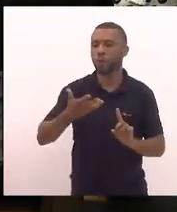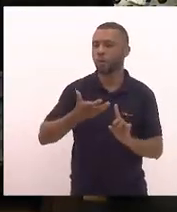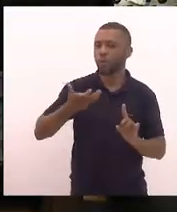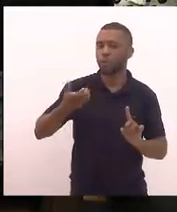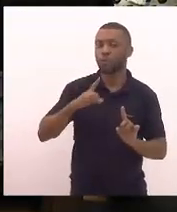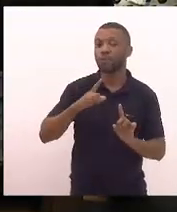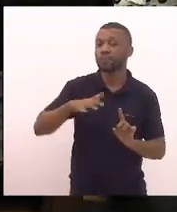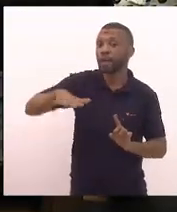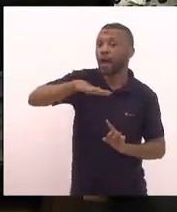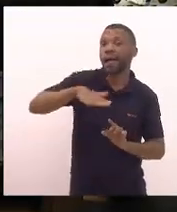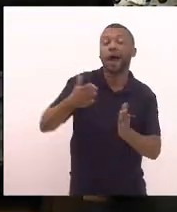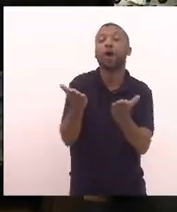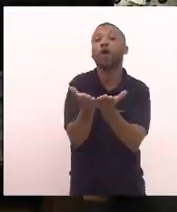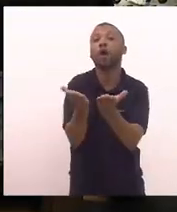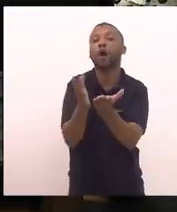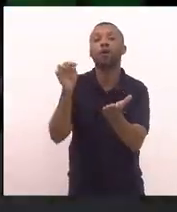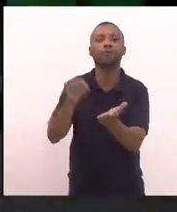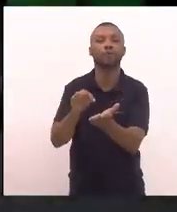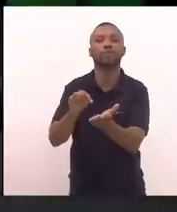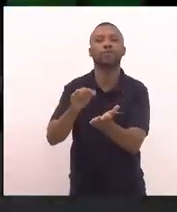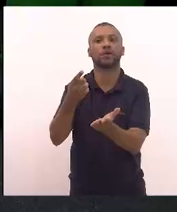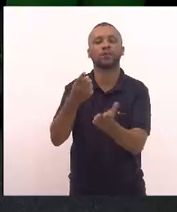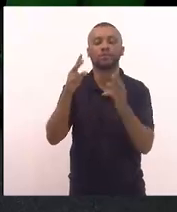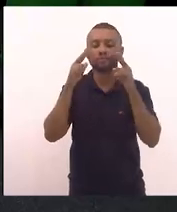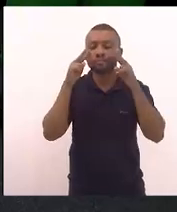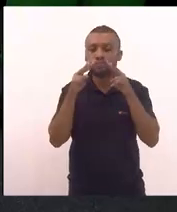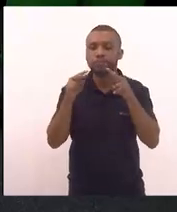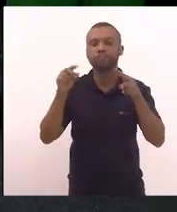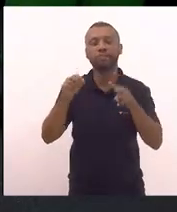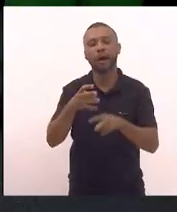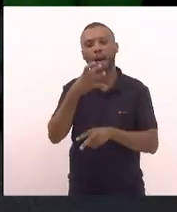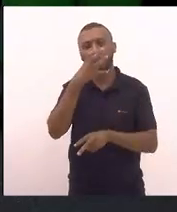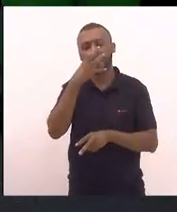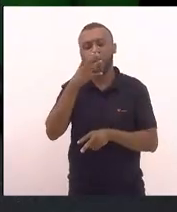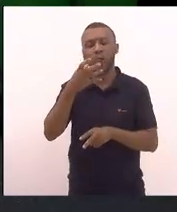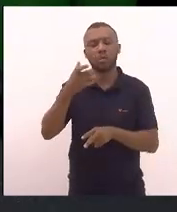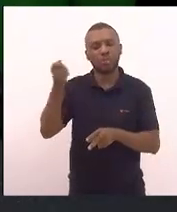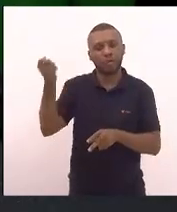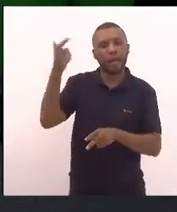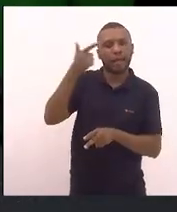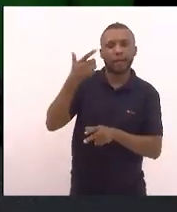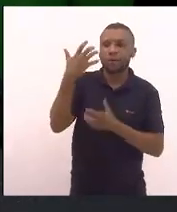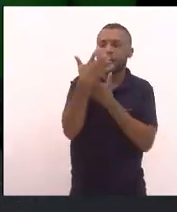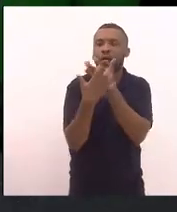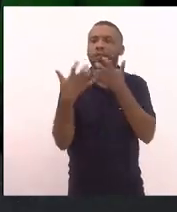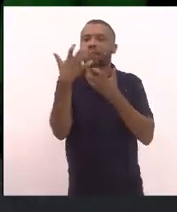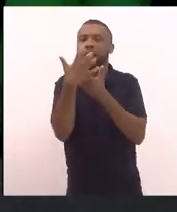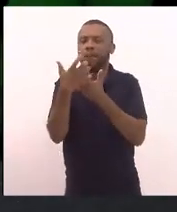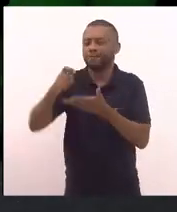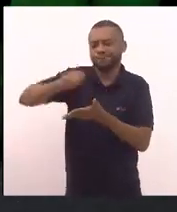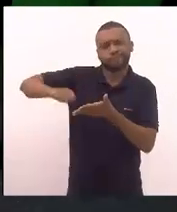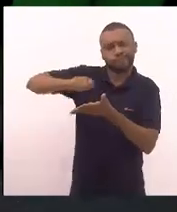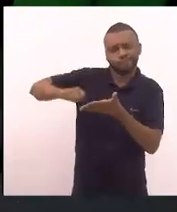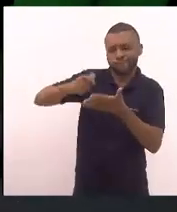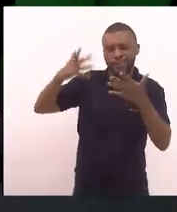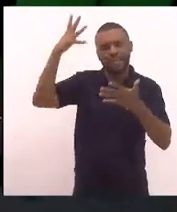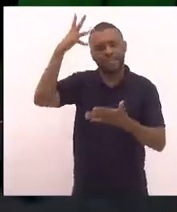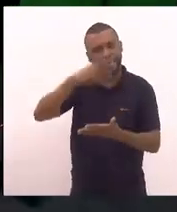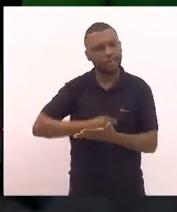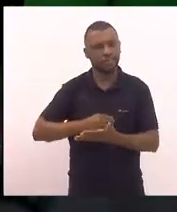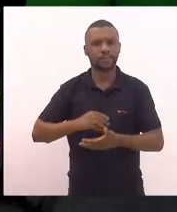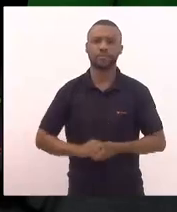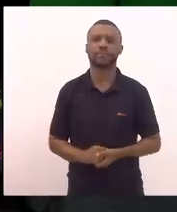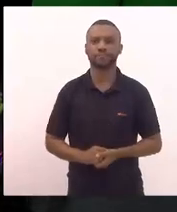mundo gospel, sendo reconhecida pelo admirável talento e por suas lindas composições.